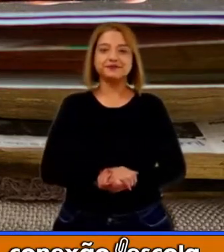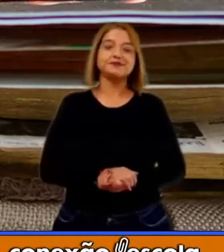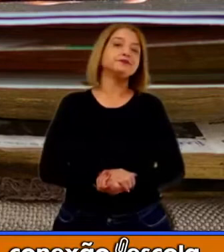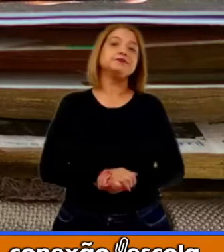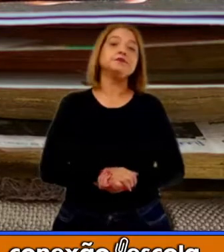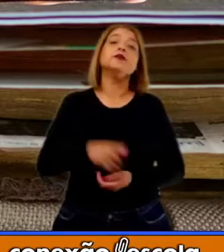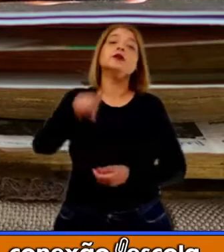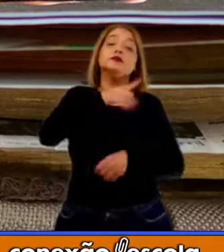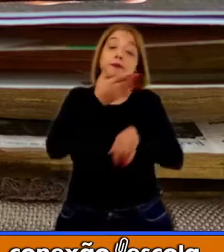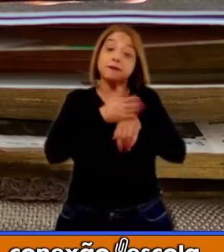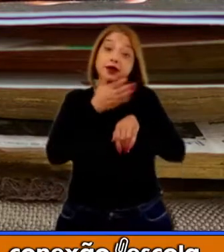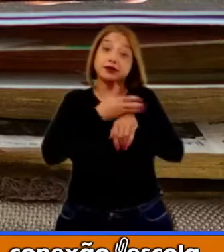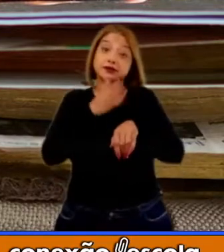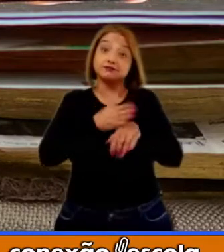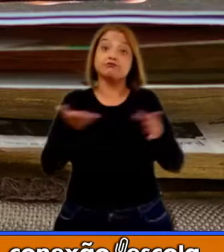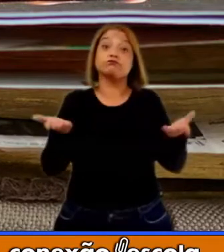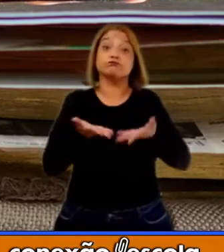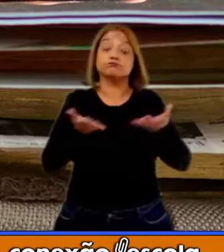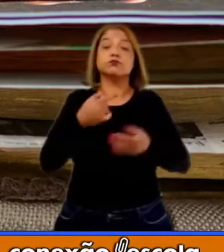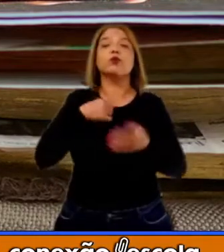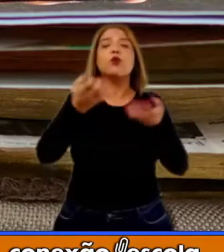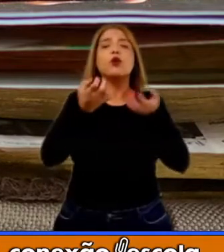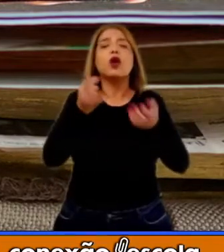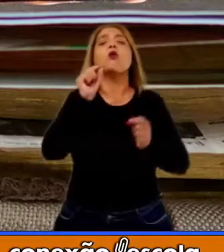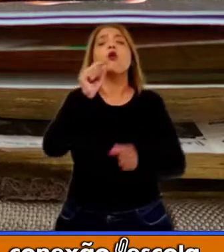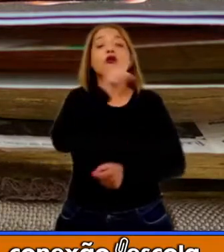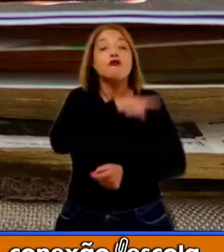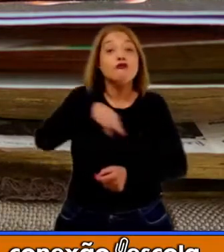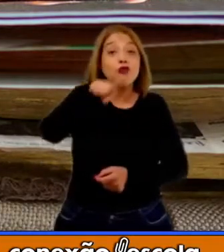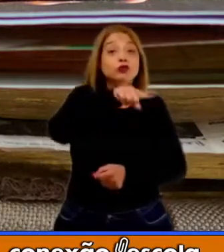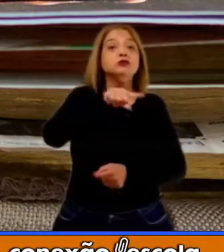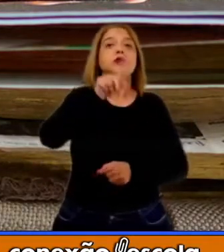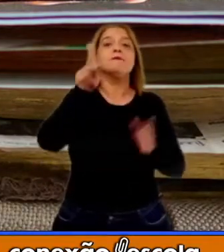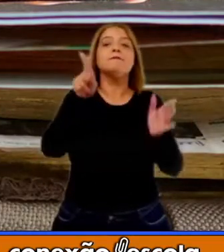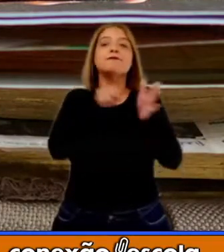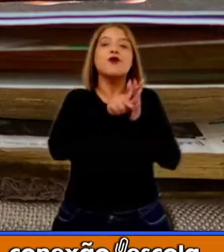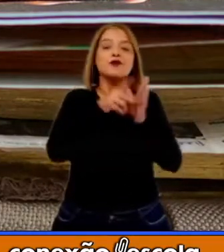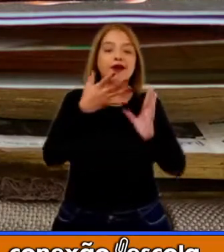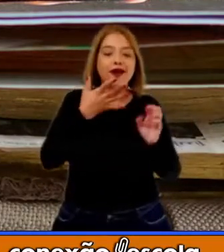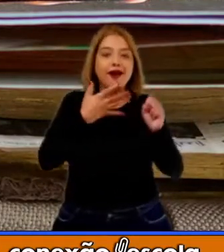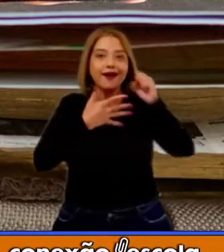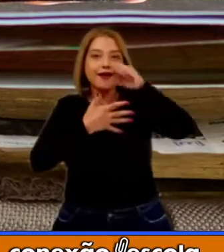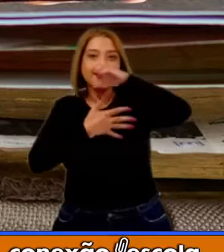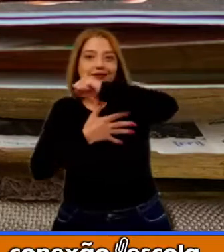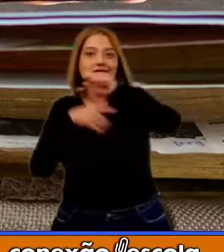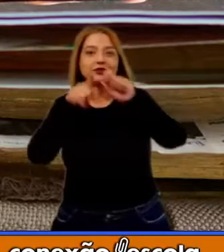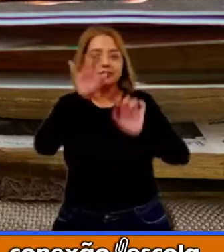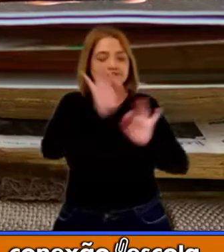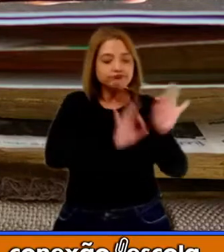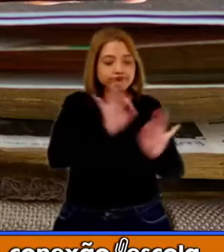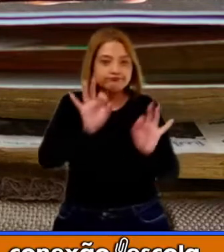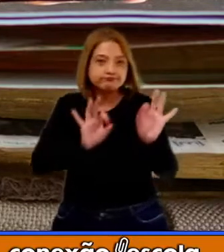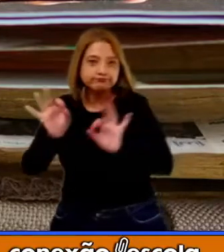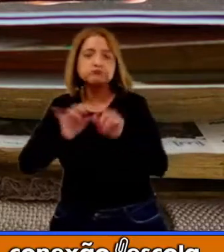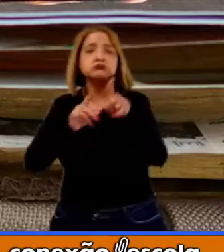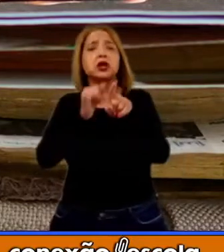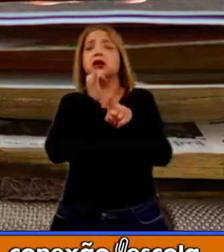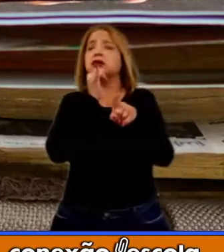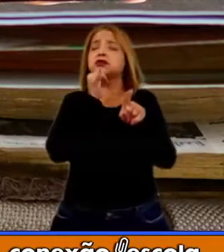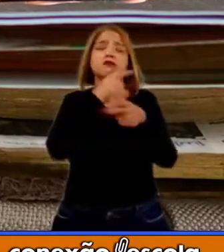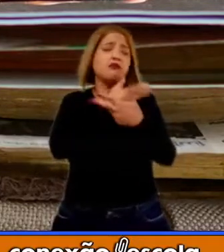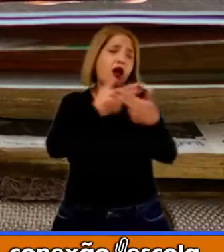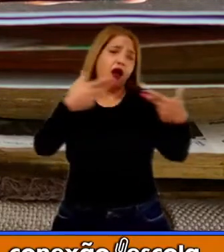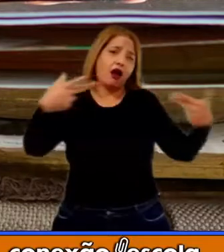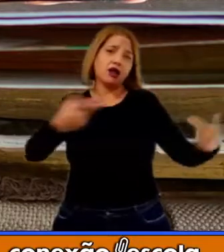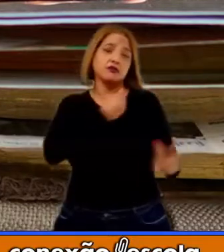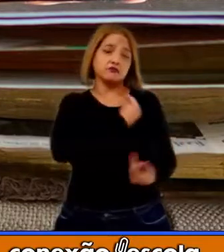Para o praticando de hoje, eu quero que você construa a sua cadeia alimentar. Pode usar vários exemplos de seres